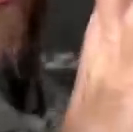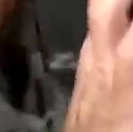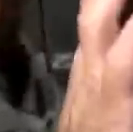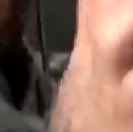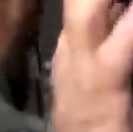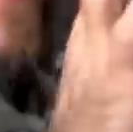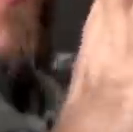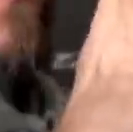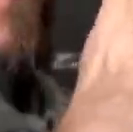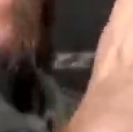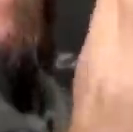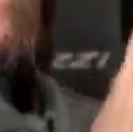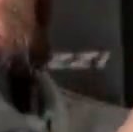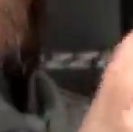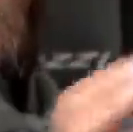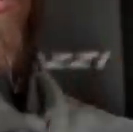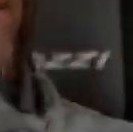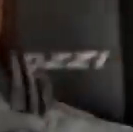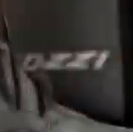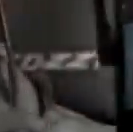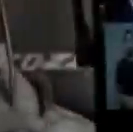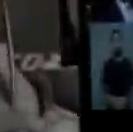não falou não é esqueceu